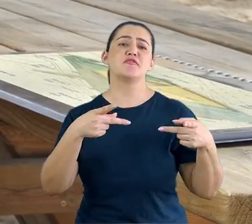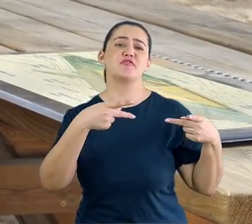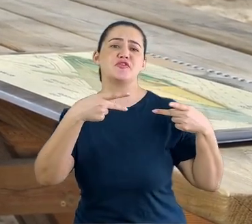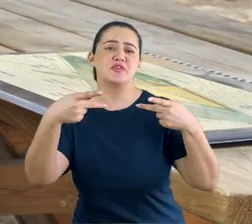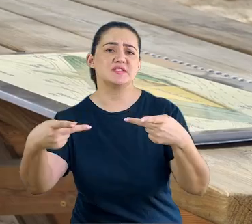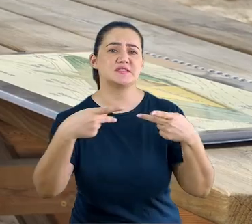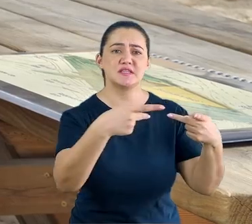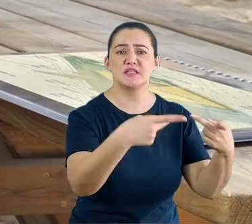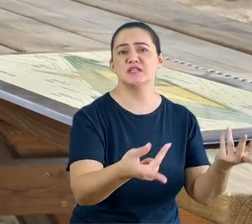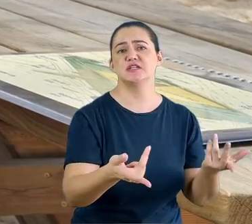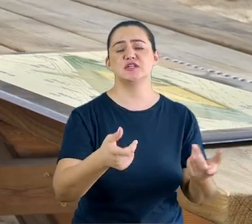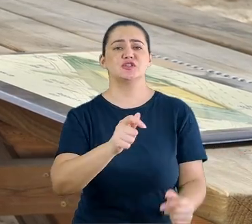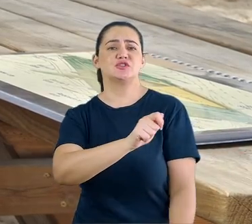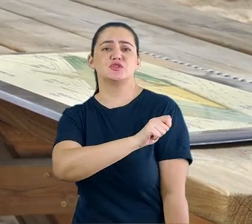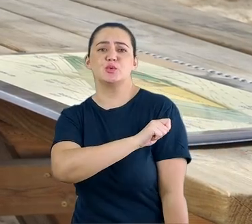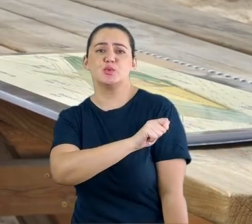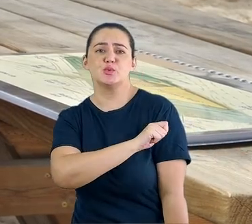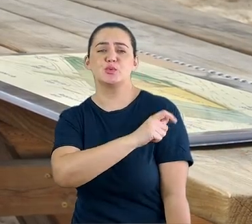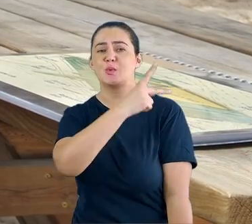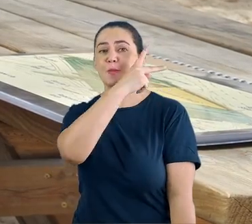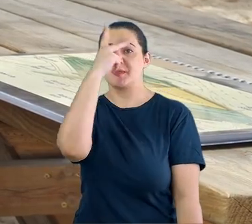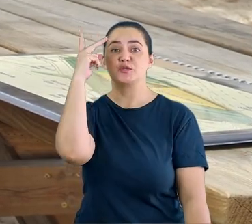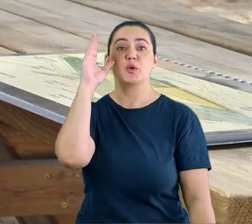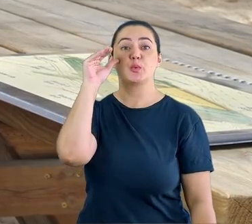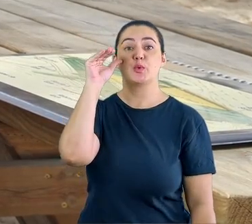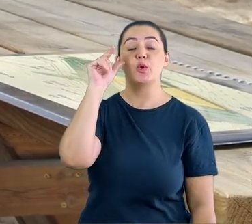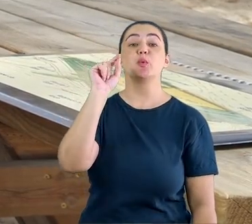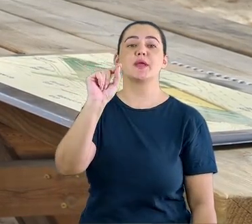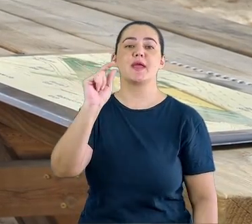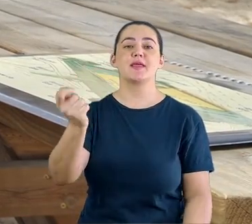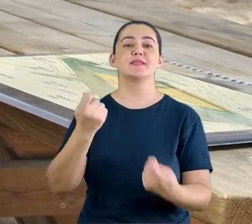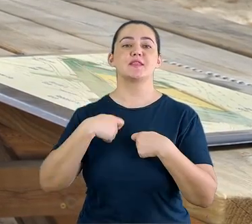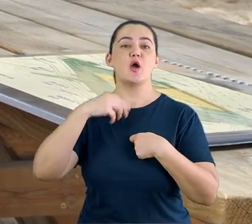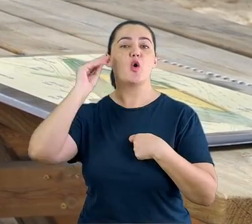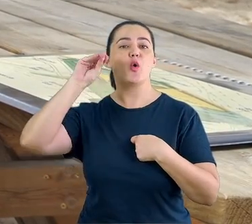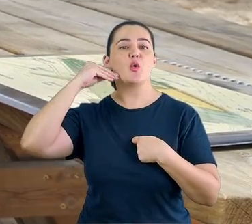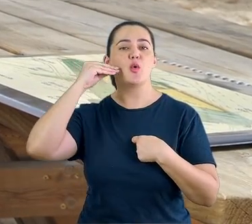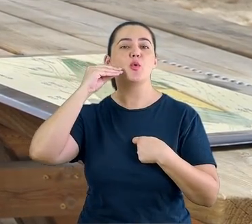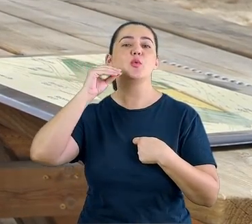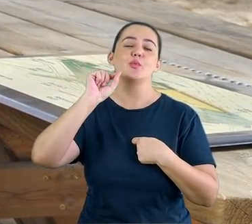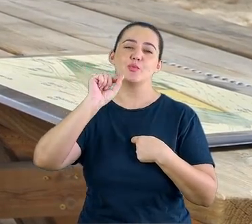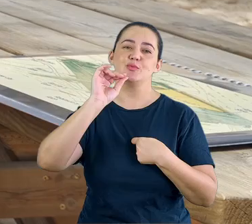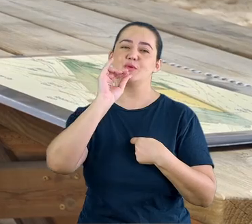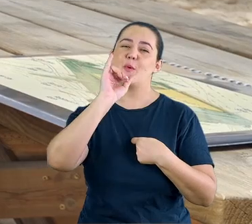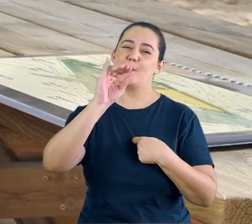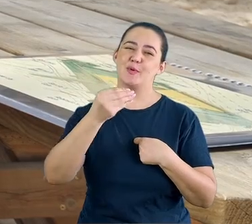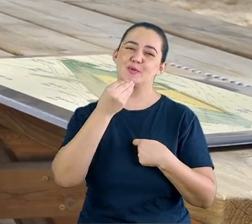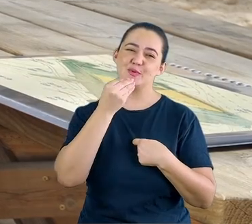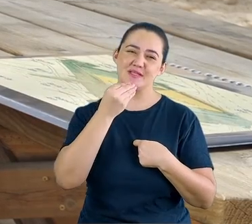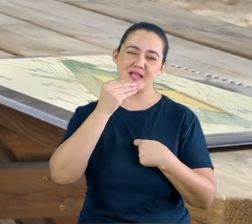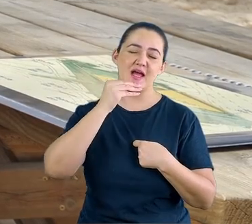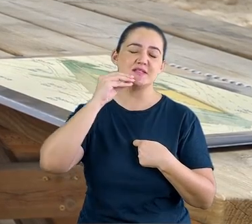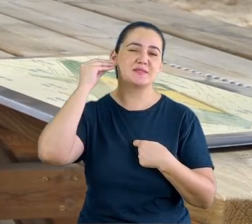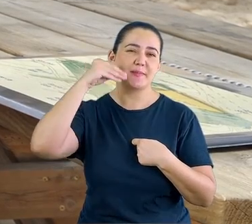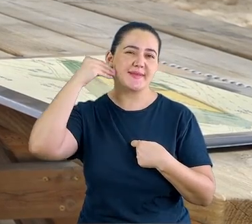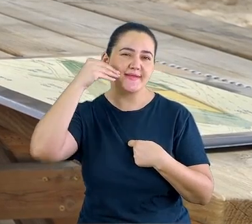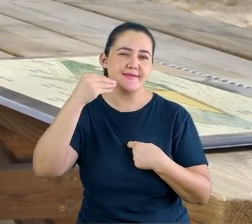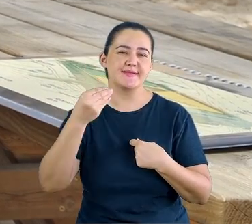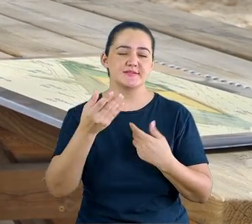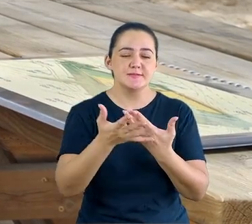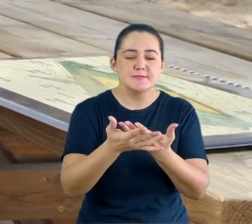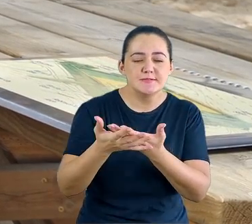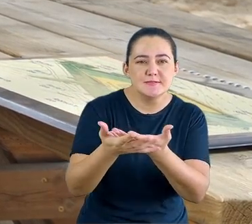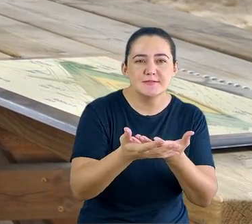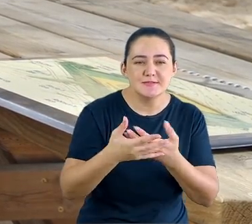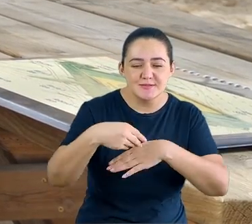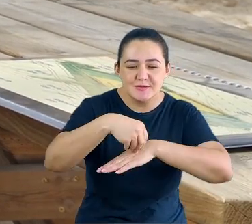visitantes, alunos, curiosos, interessados, enfim, a oportunidade de uma experiência junto à arqueologia por um dia. Quando eu